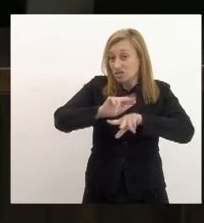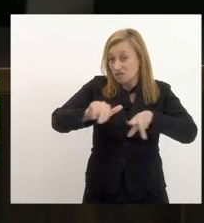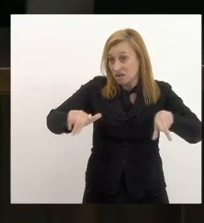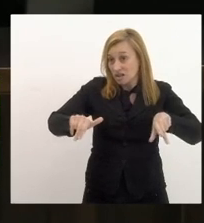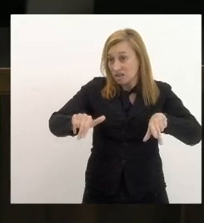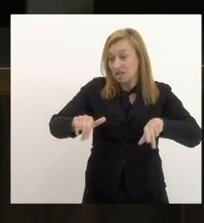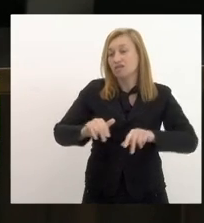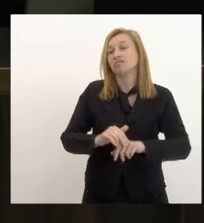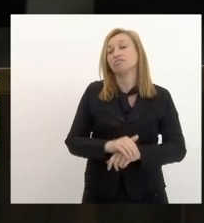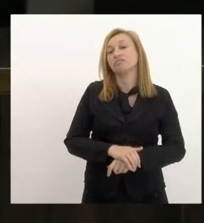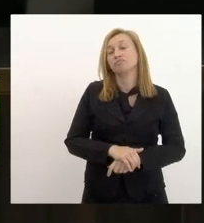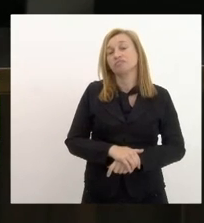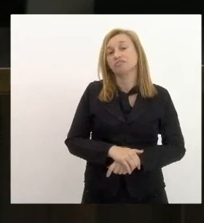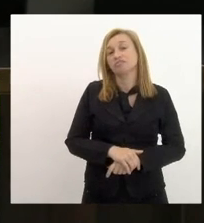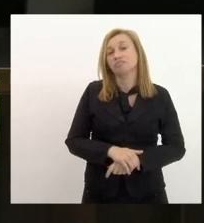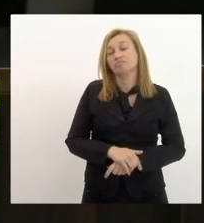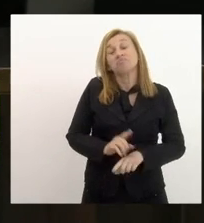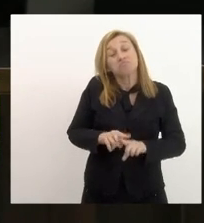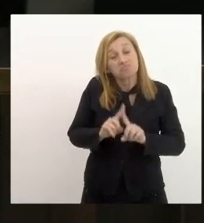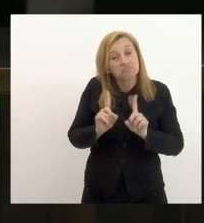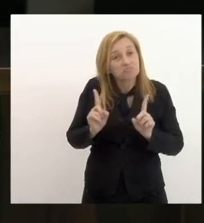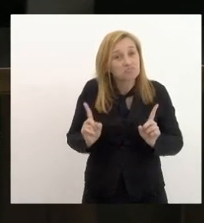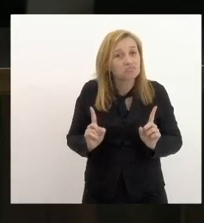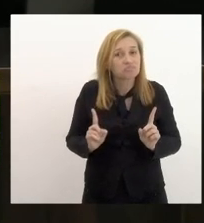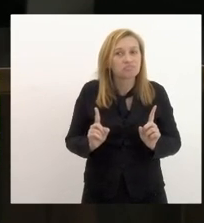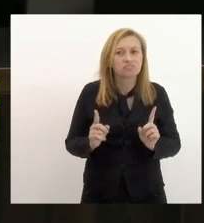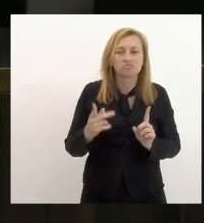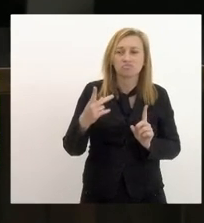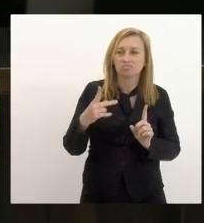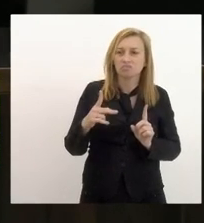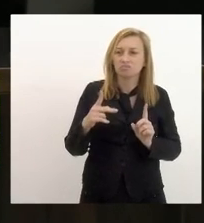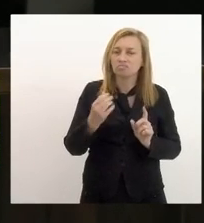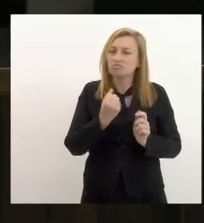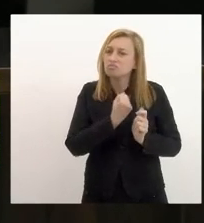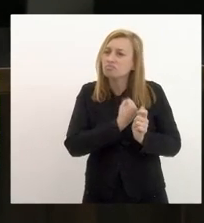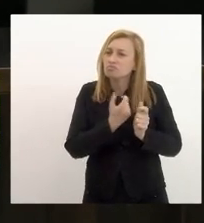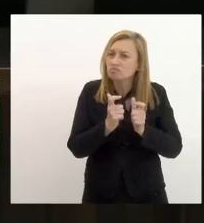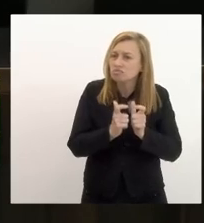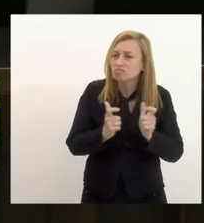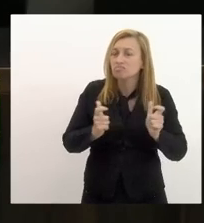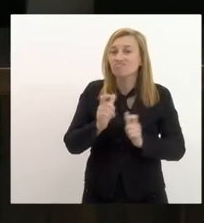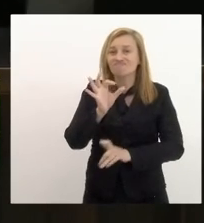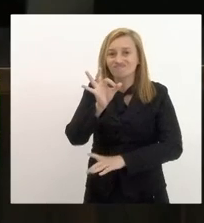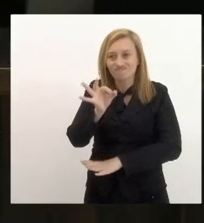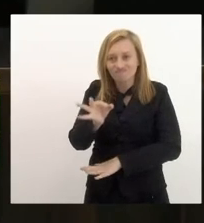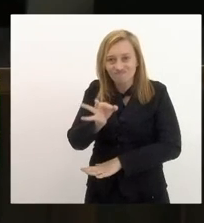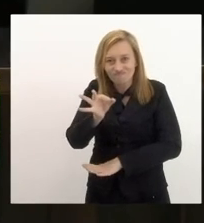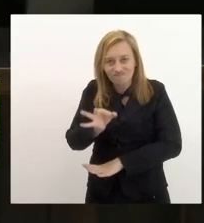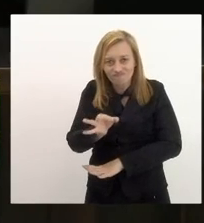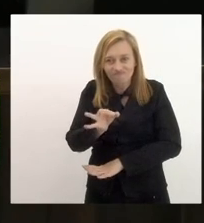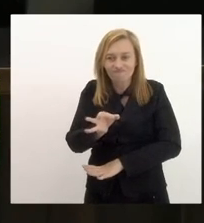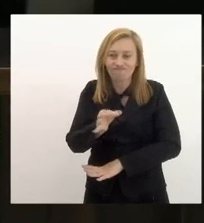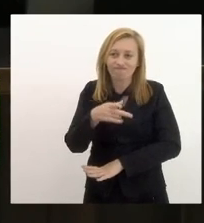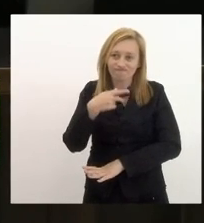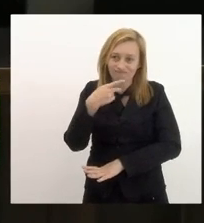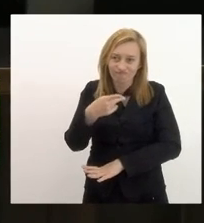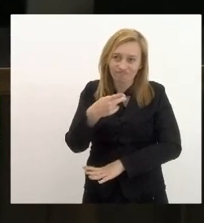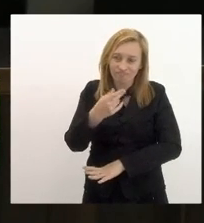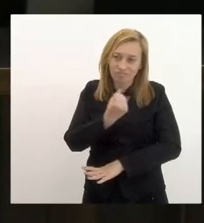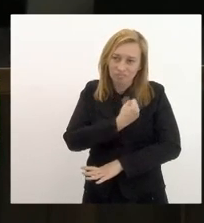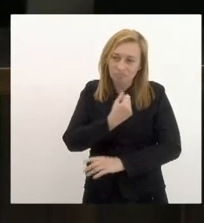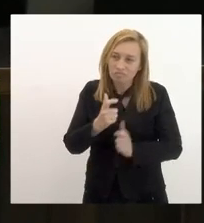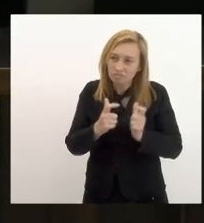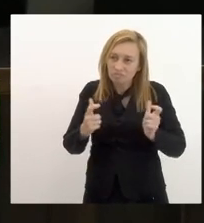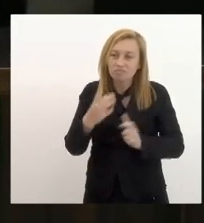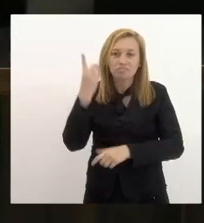muito plural mas não é sua imensa maioria eu garanto que a maioria